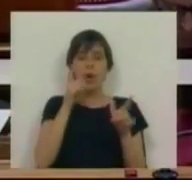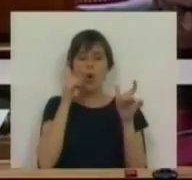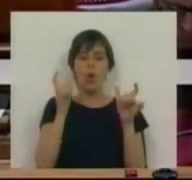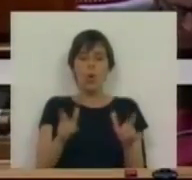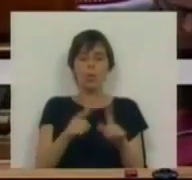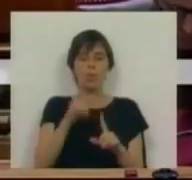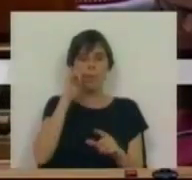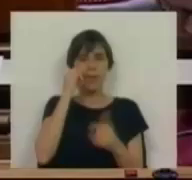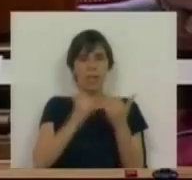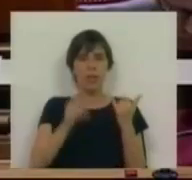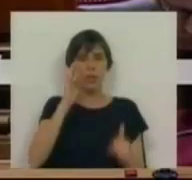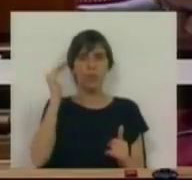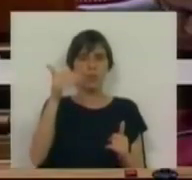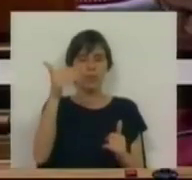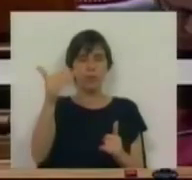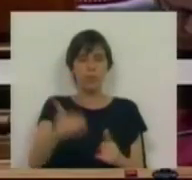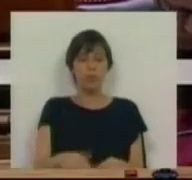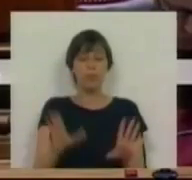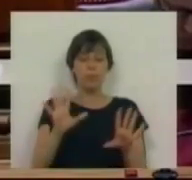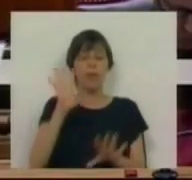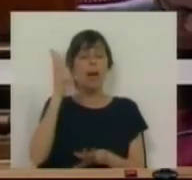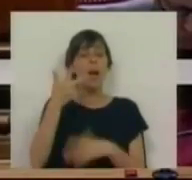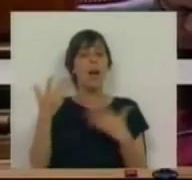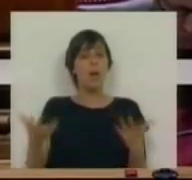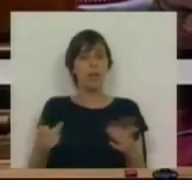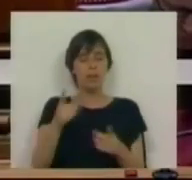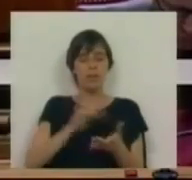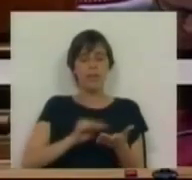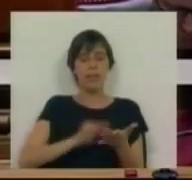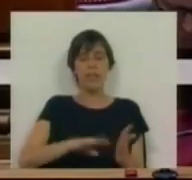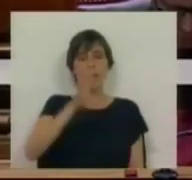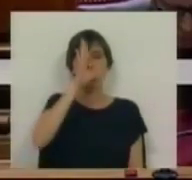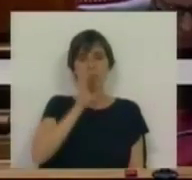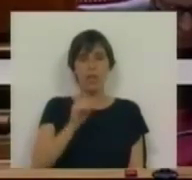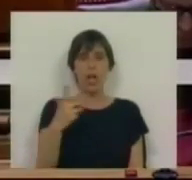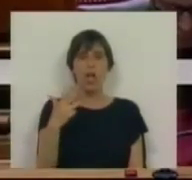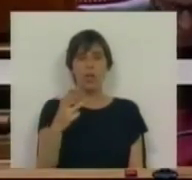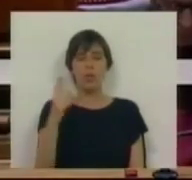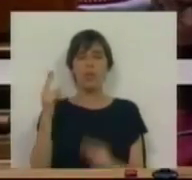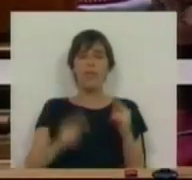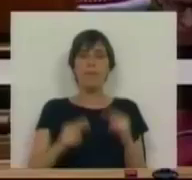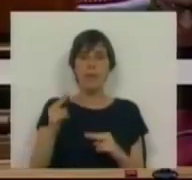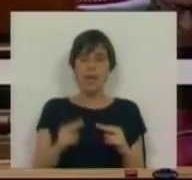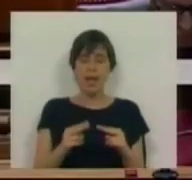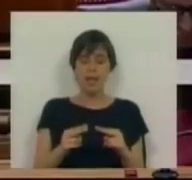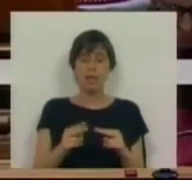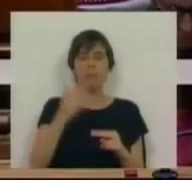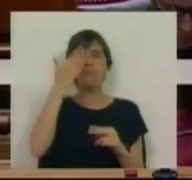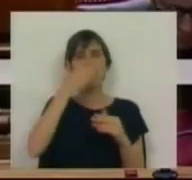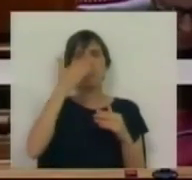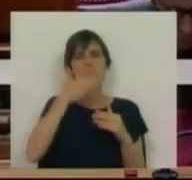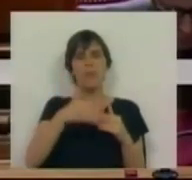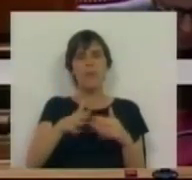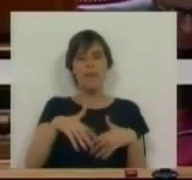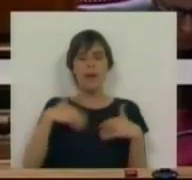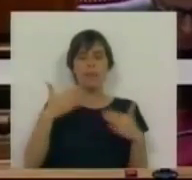controlar esses riscos para o futuro. Sucede que um secretário de Estado do Tesouro e das Finanças, a uns dias de